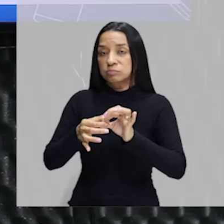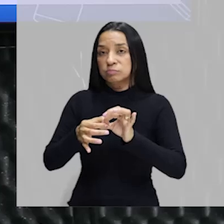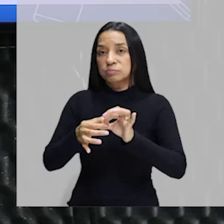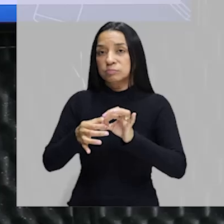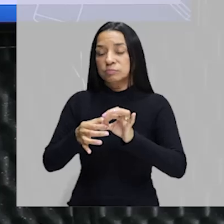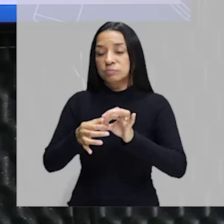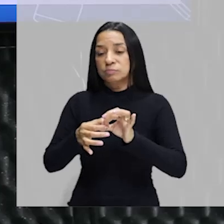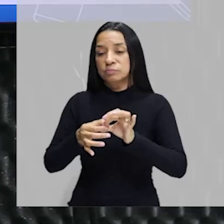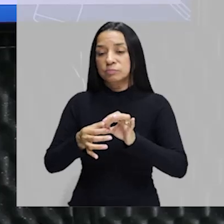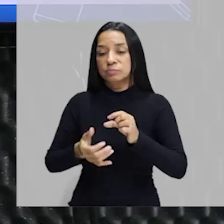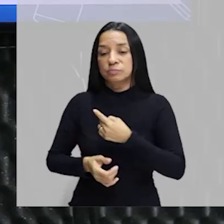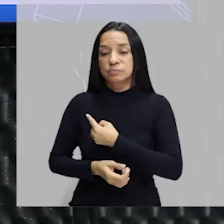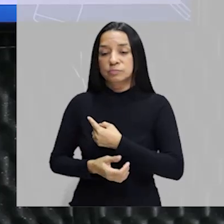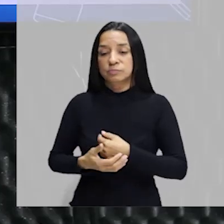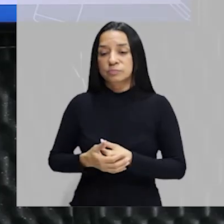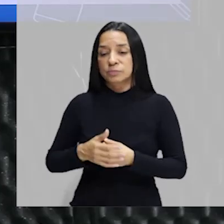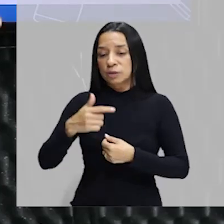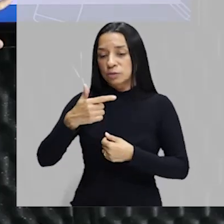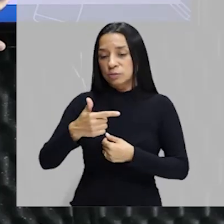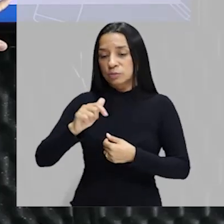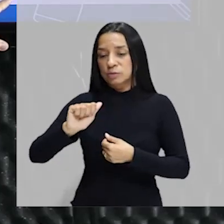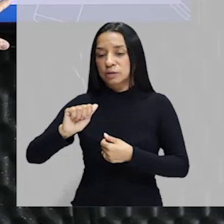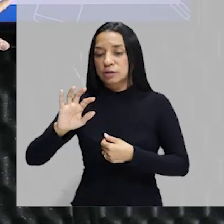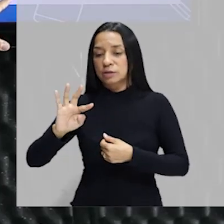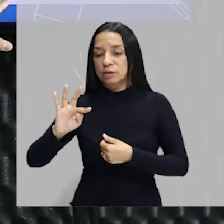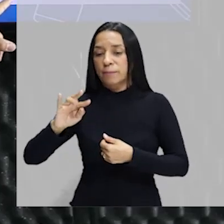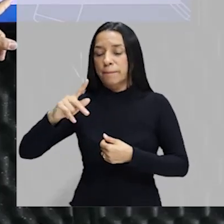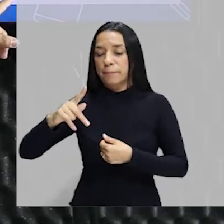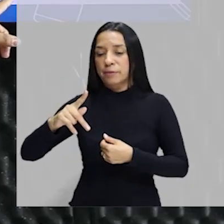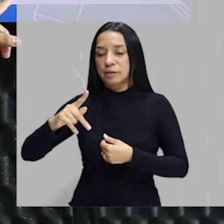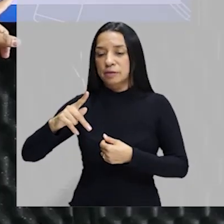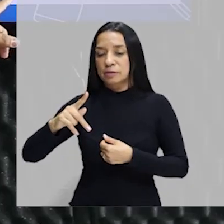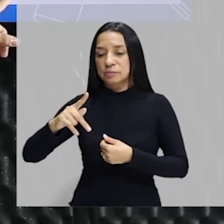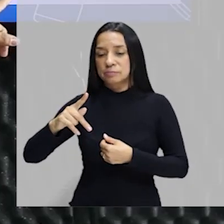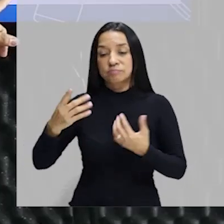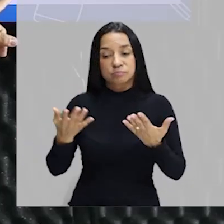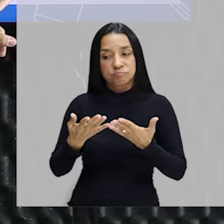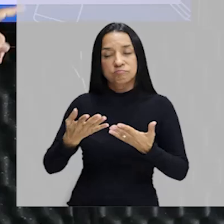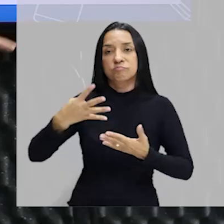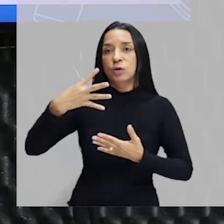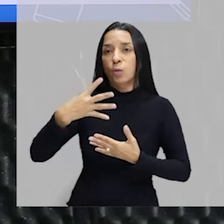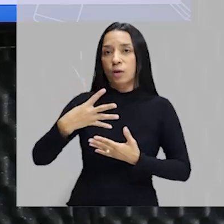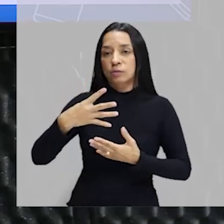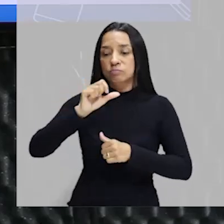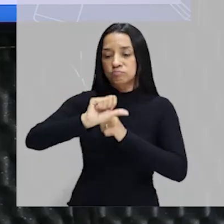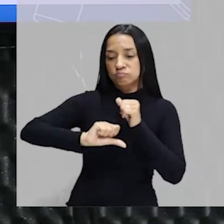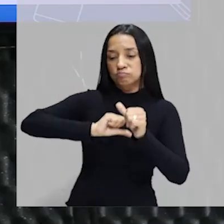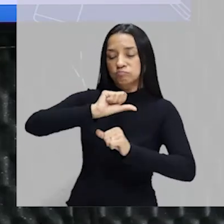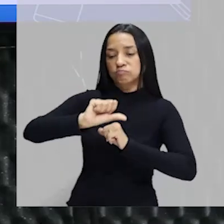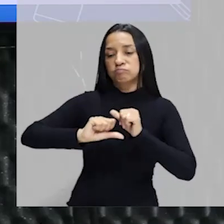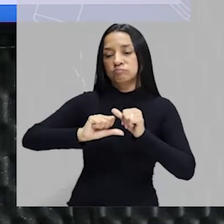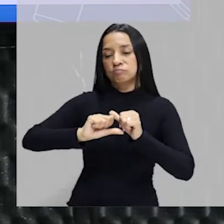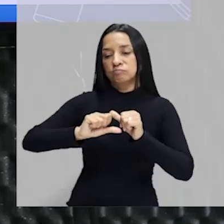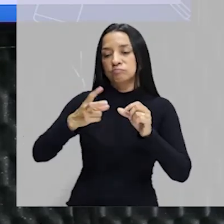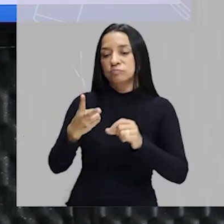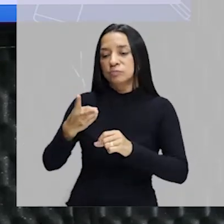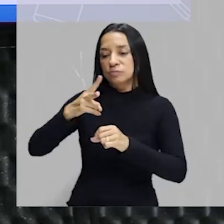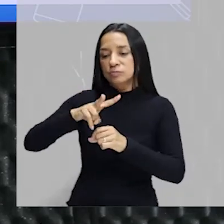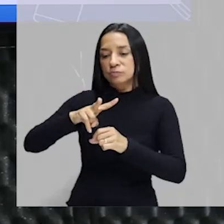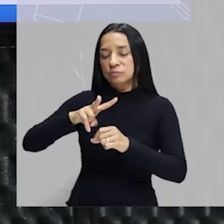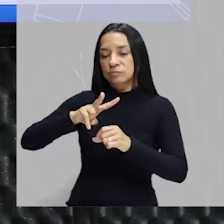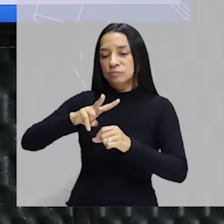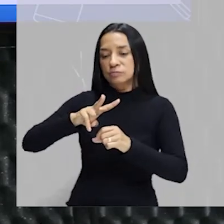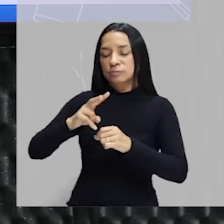pessoal, 2 ATPs aqui e 2 ATPs aqui, 4 ATPs. É como se ele tivesse investido